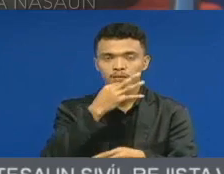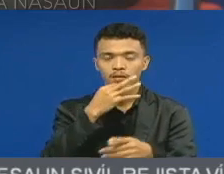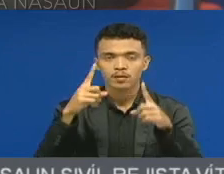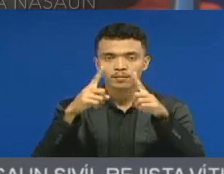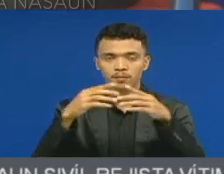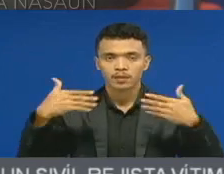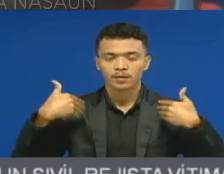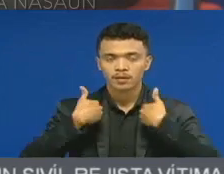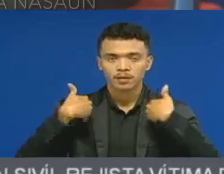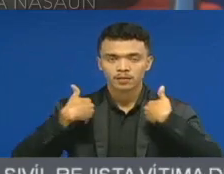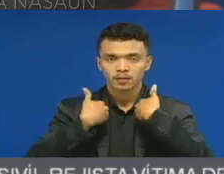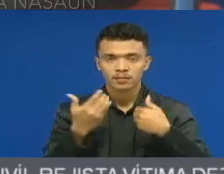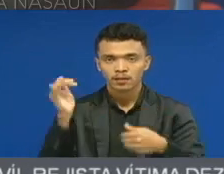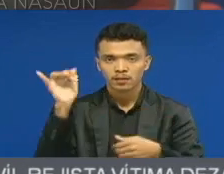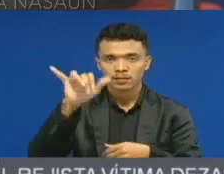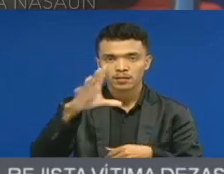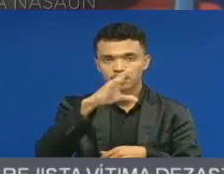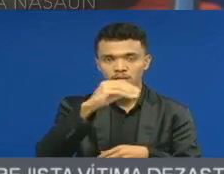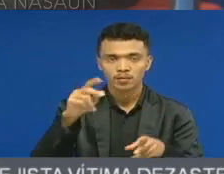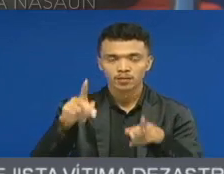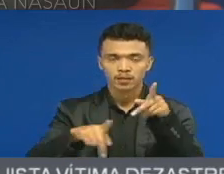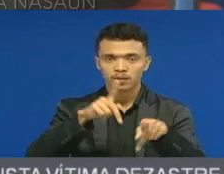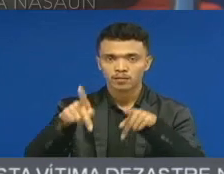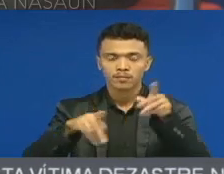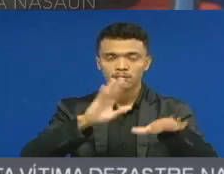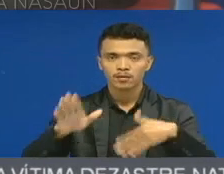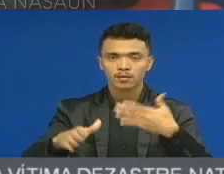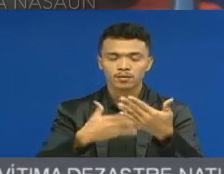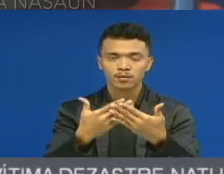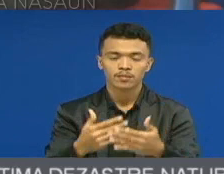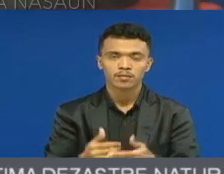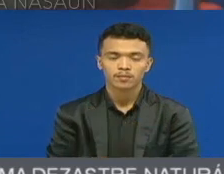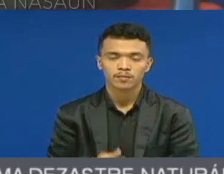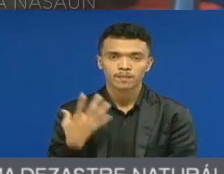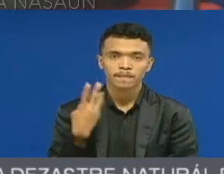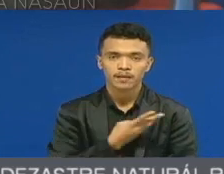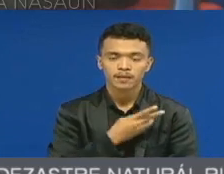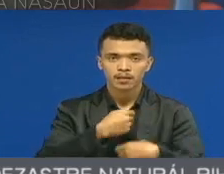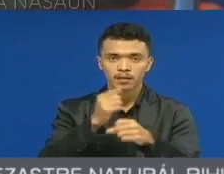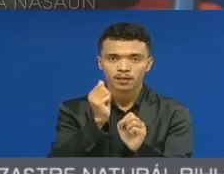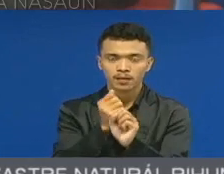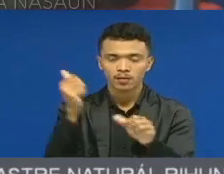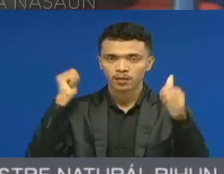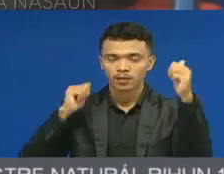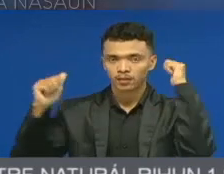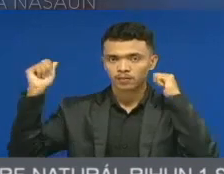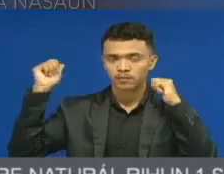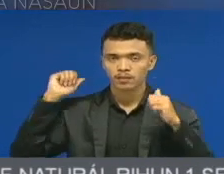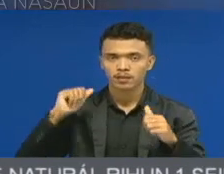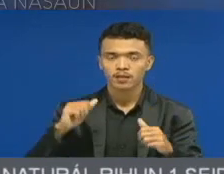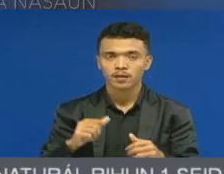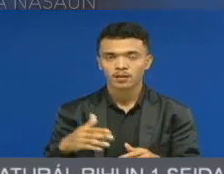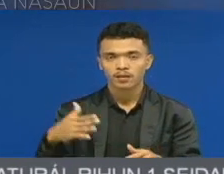fuixira no mos ba animals ba e mahotu e no mos itas halo atividade mobilização